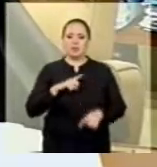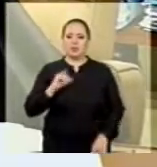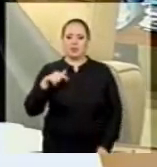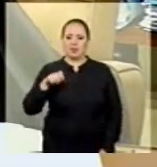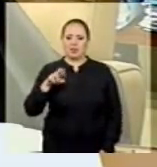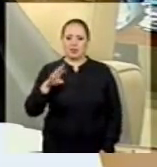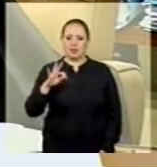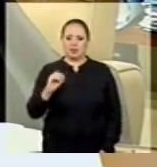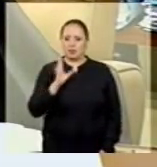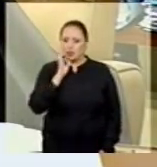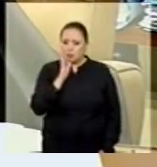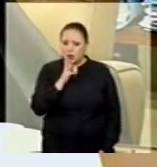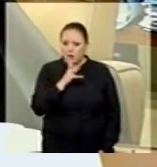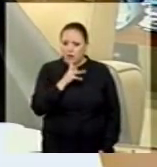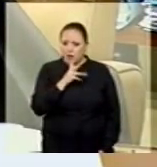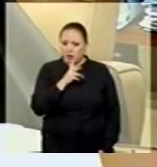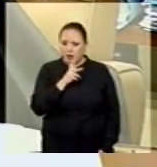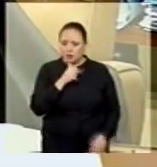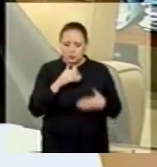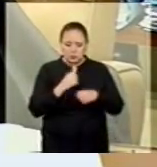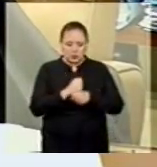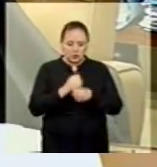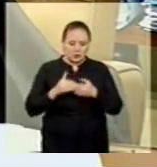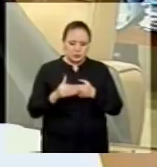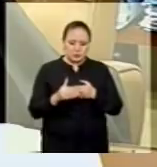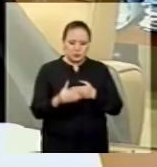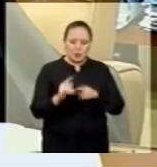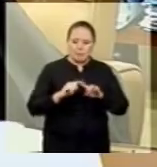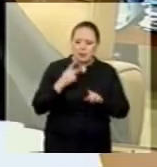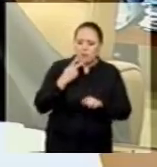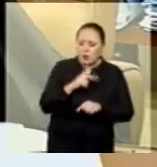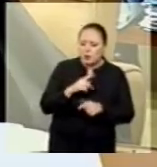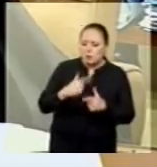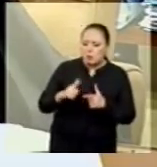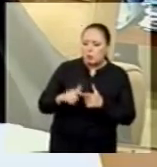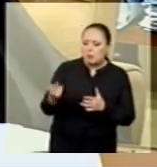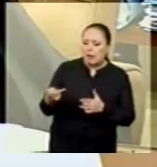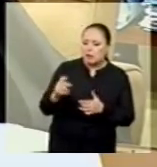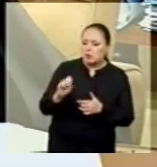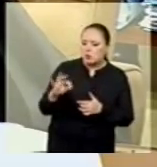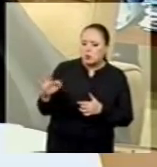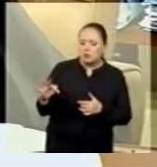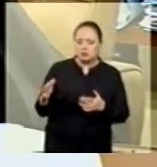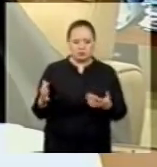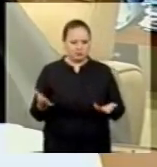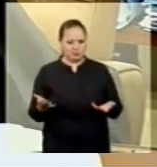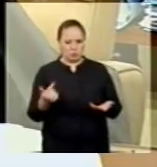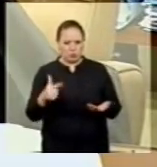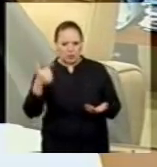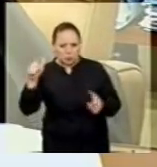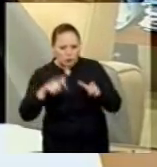que se alongam. E aí o problema é do Supremo. Ah, mas isso não existe na primeira instância? Claro que